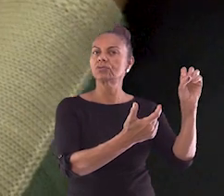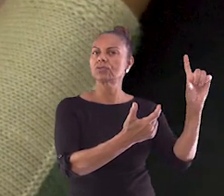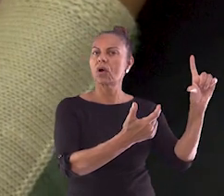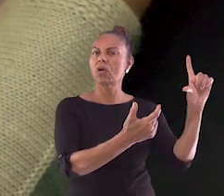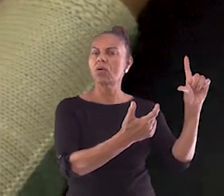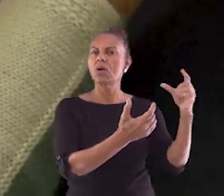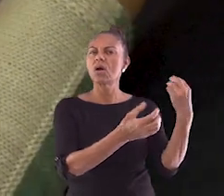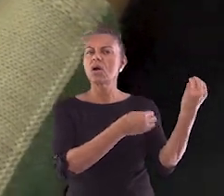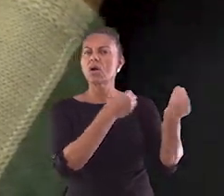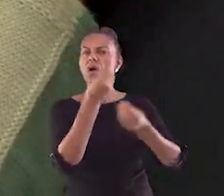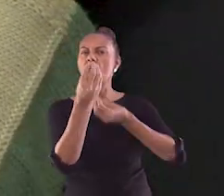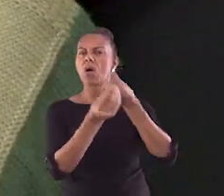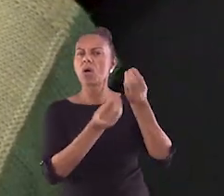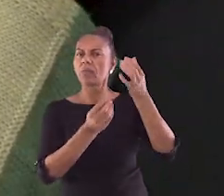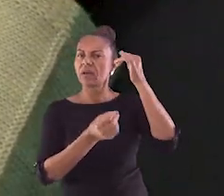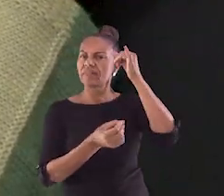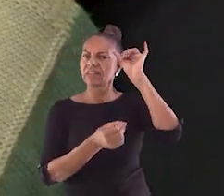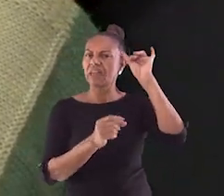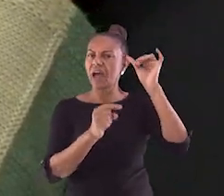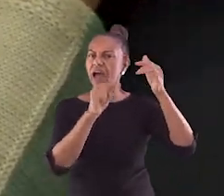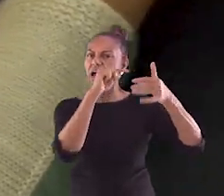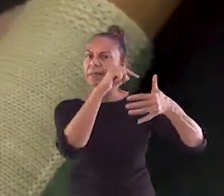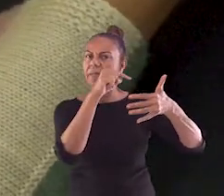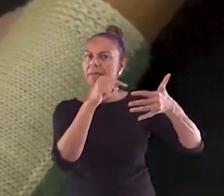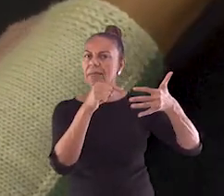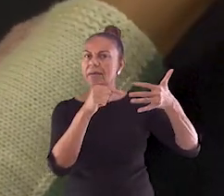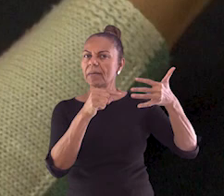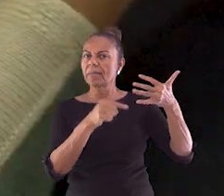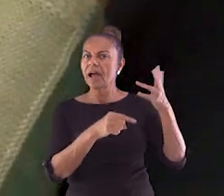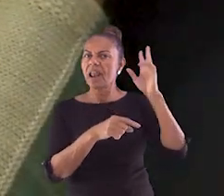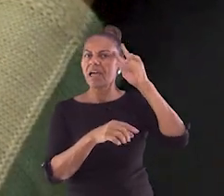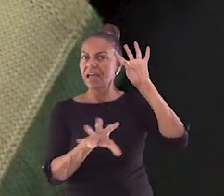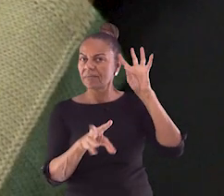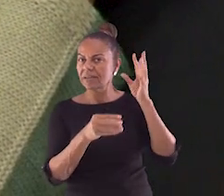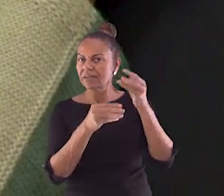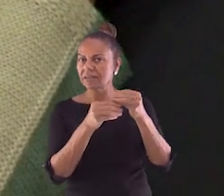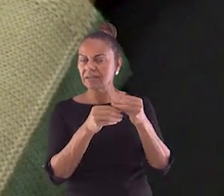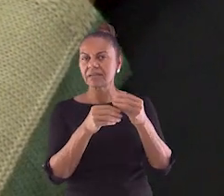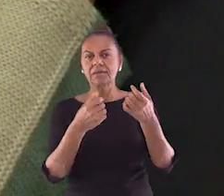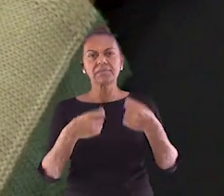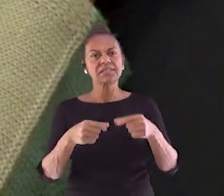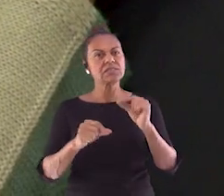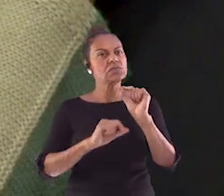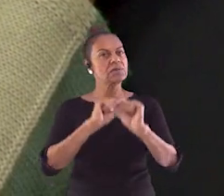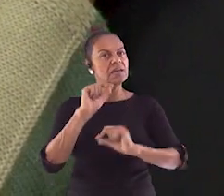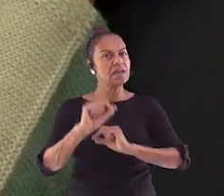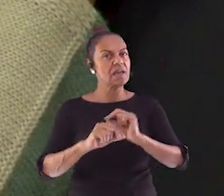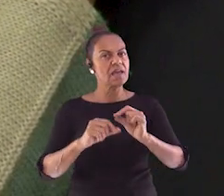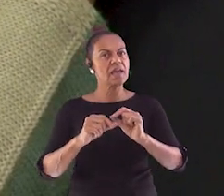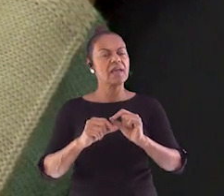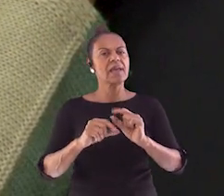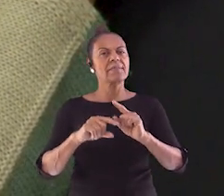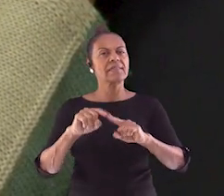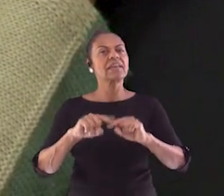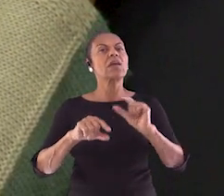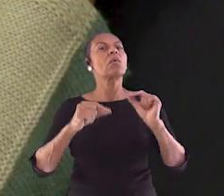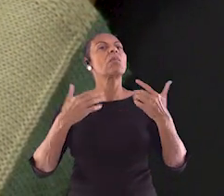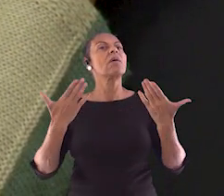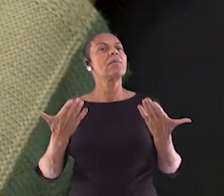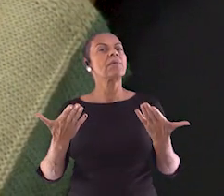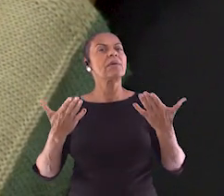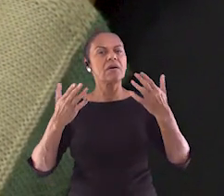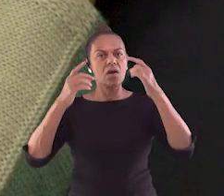sol. Quais medidas precisamos ter para nos proteger do sol? Vocês lembram? Precisamos